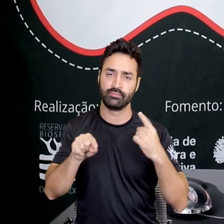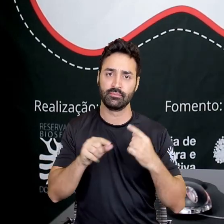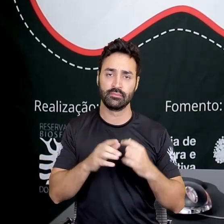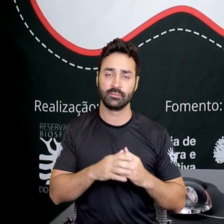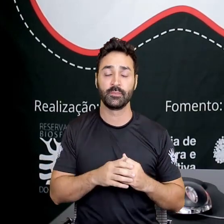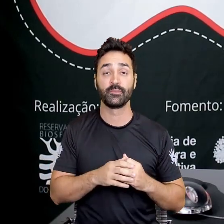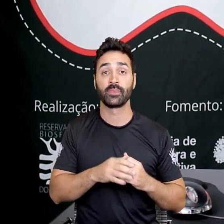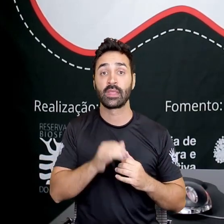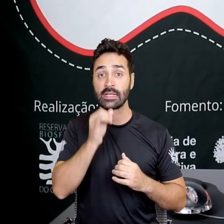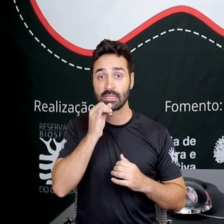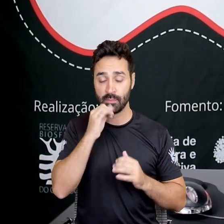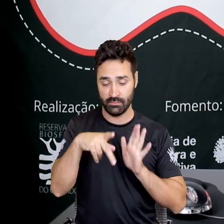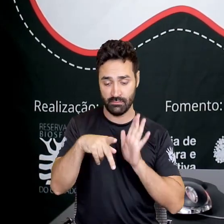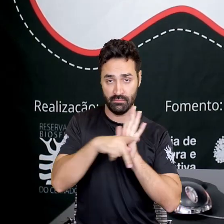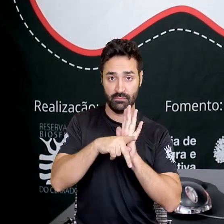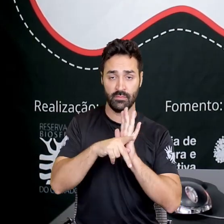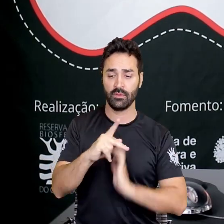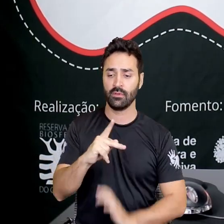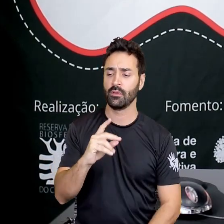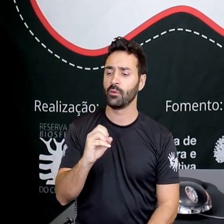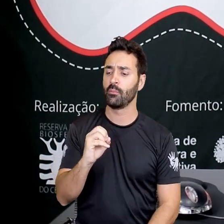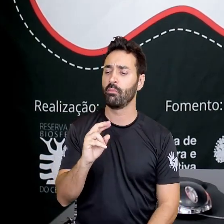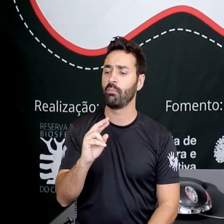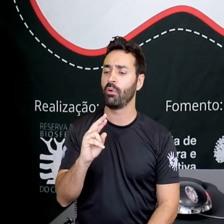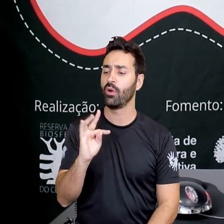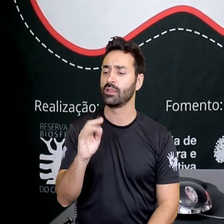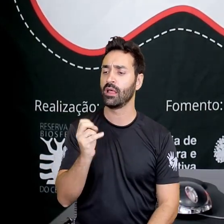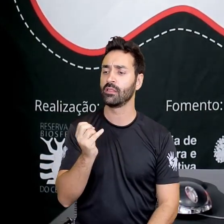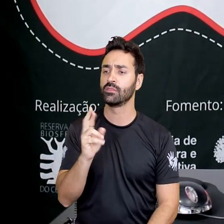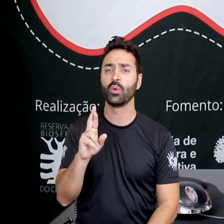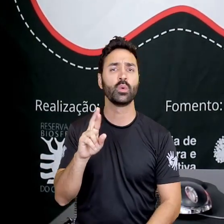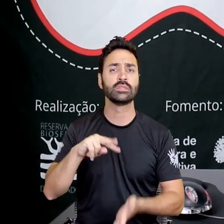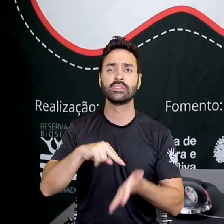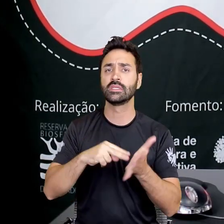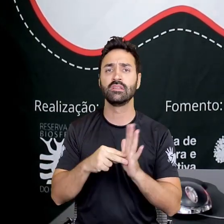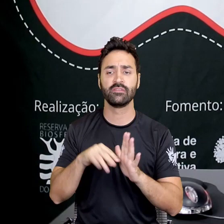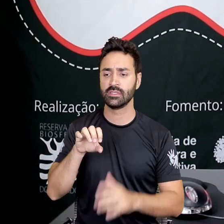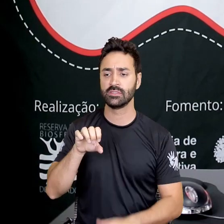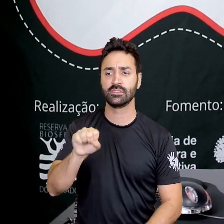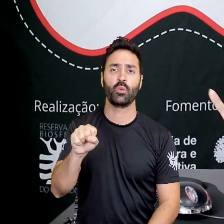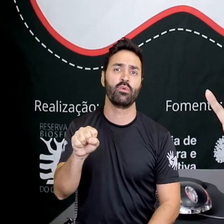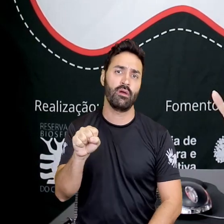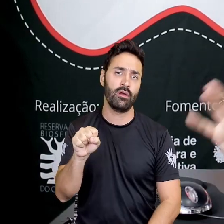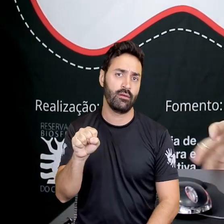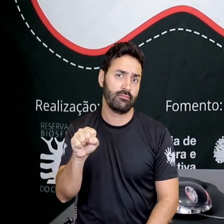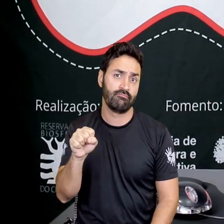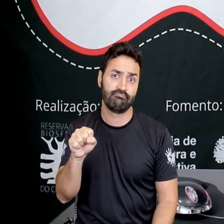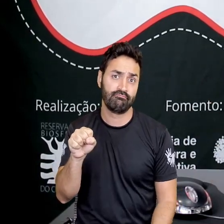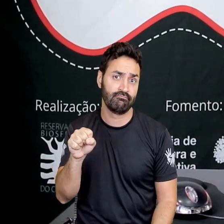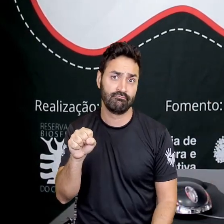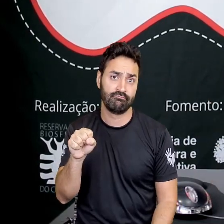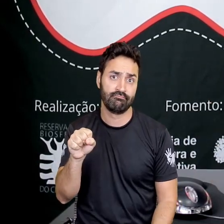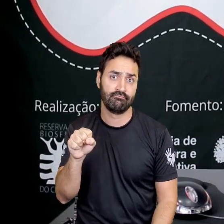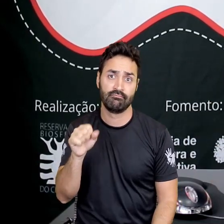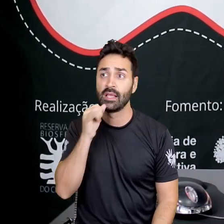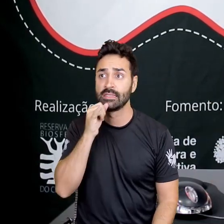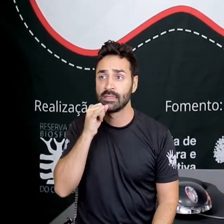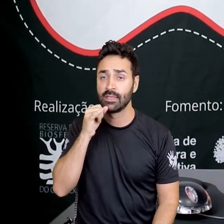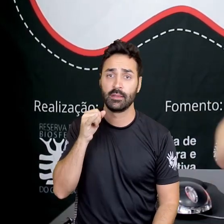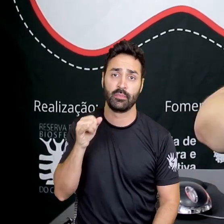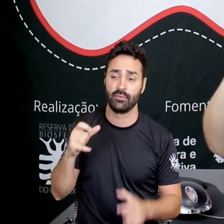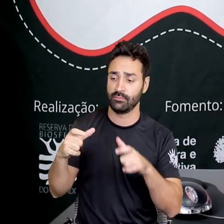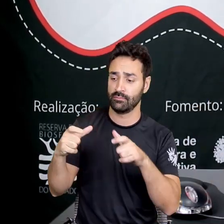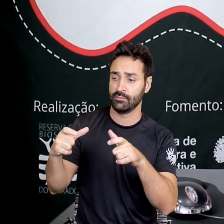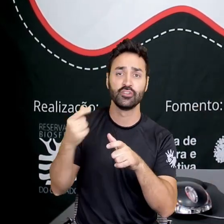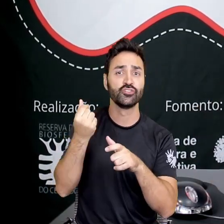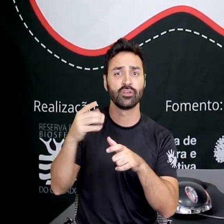para o portador, quem porta algo pode deixar de portar a qualquer momento. Se eu porto uma carteira, eu